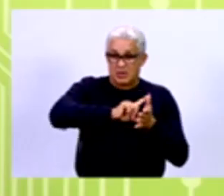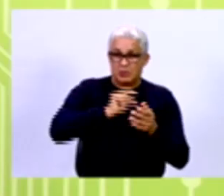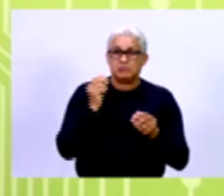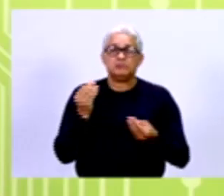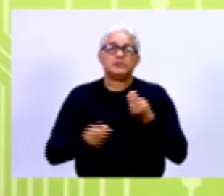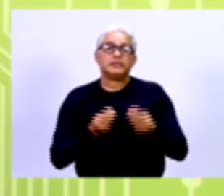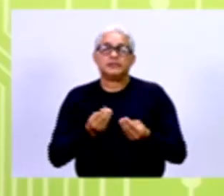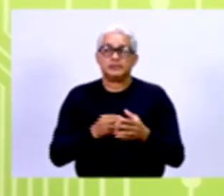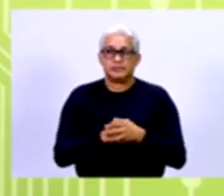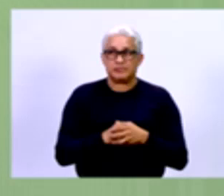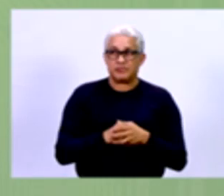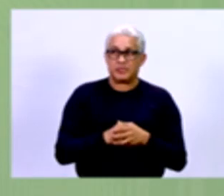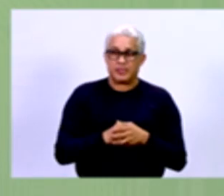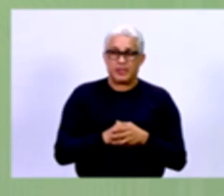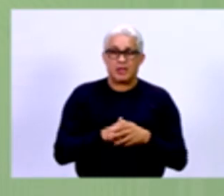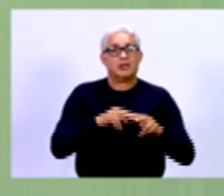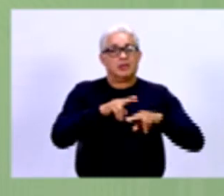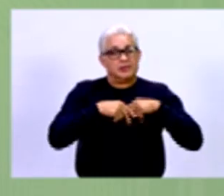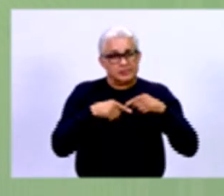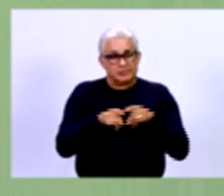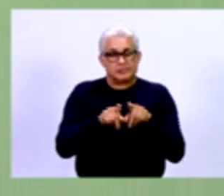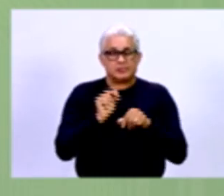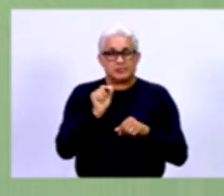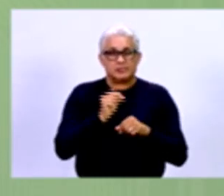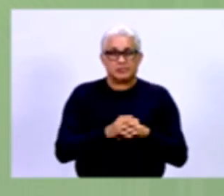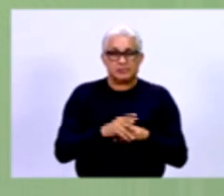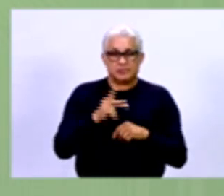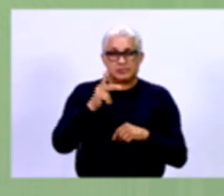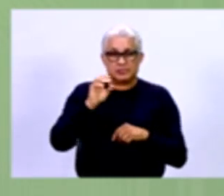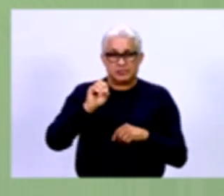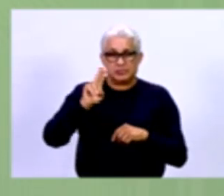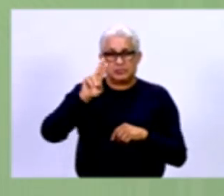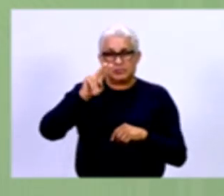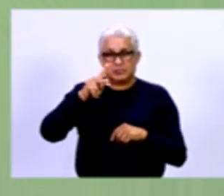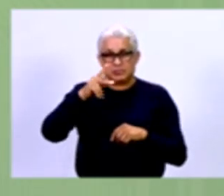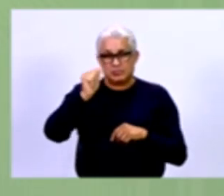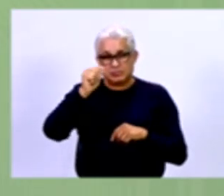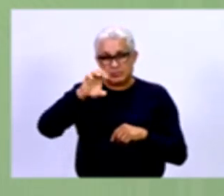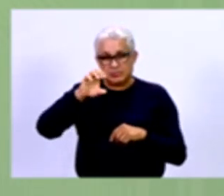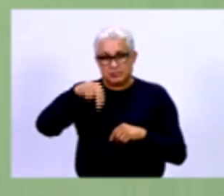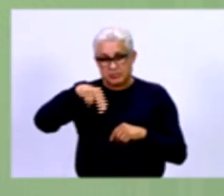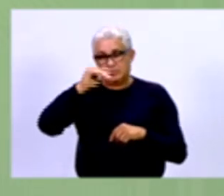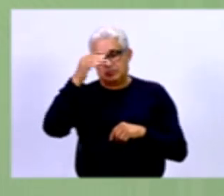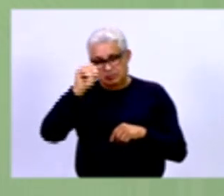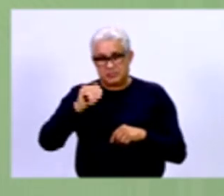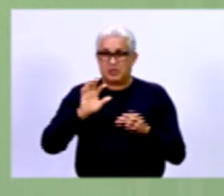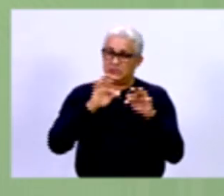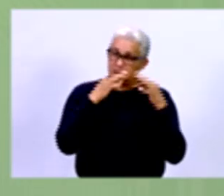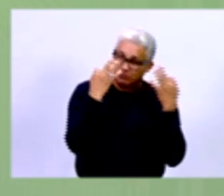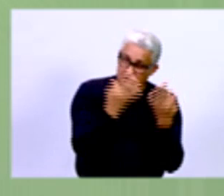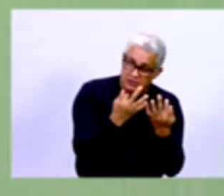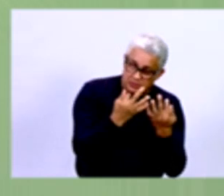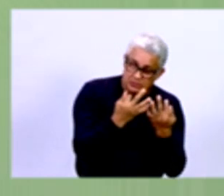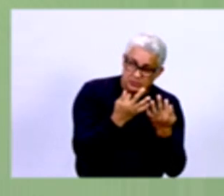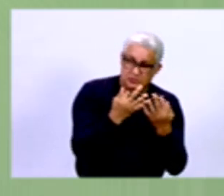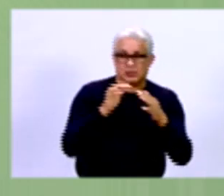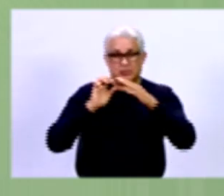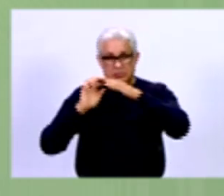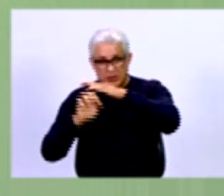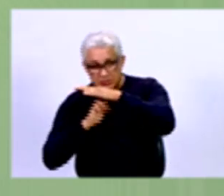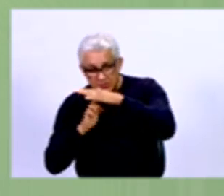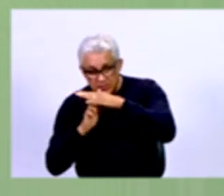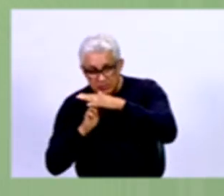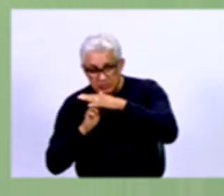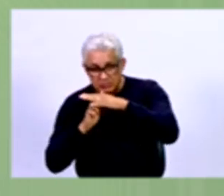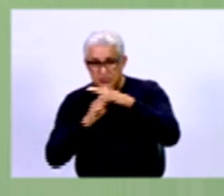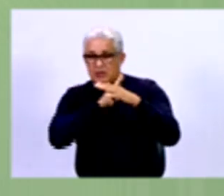forma? Ou através de que agentes? Poupança das famílias, poupança das empresas,